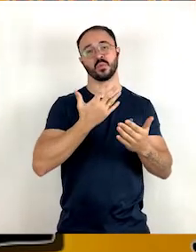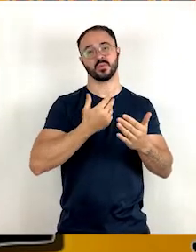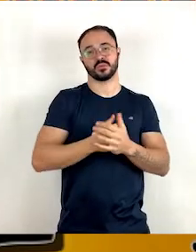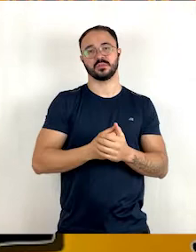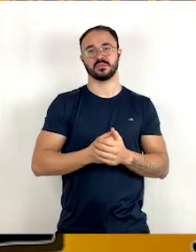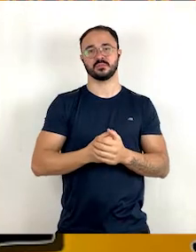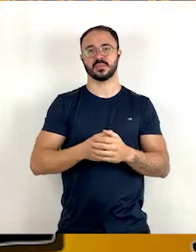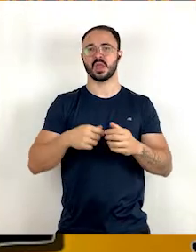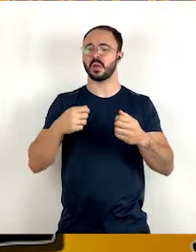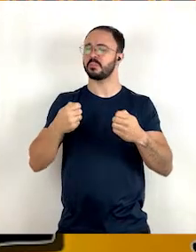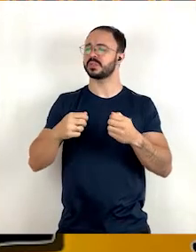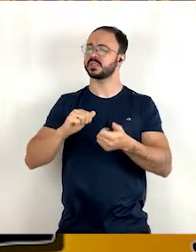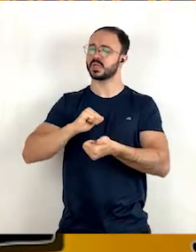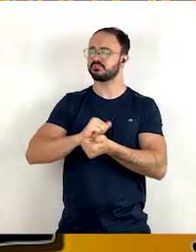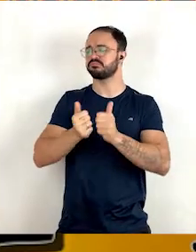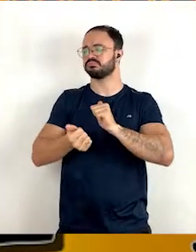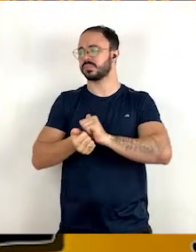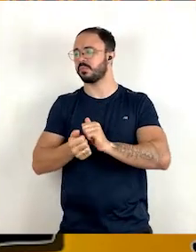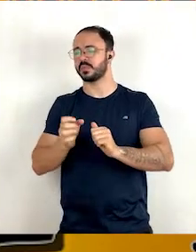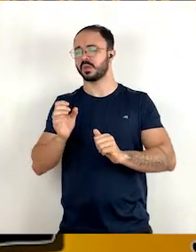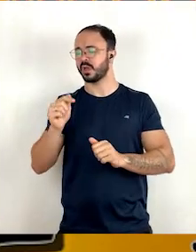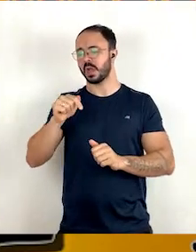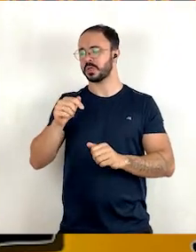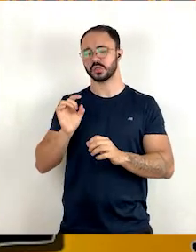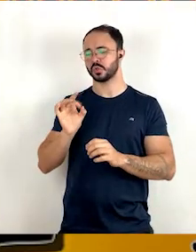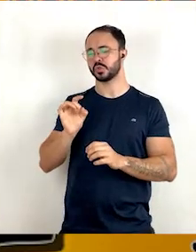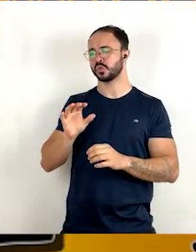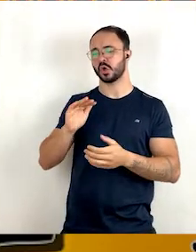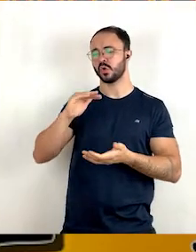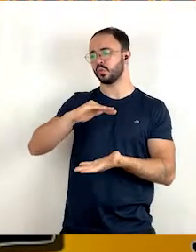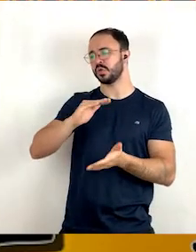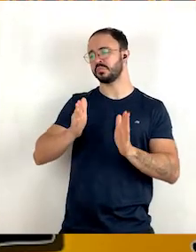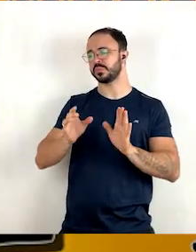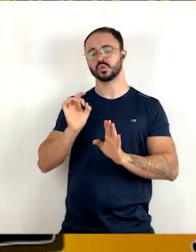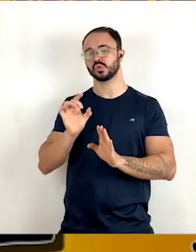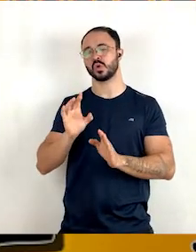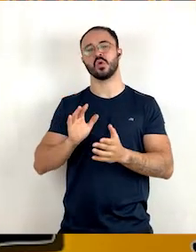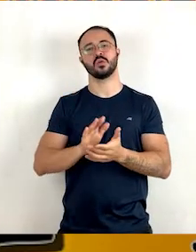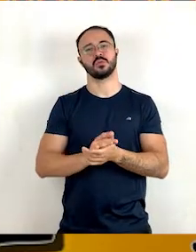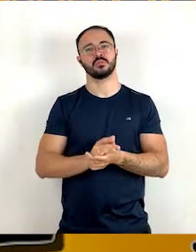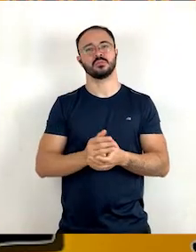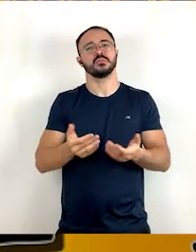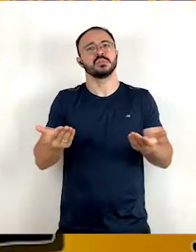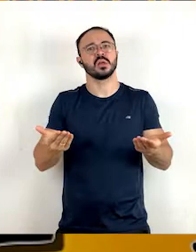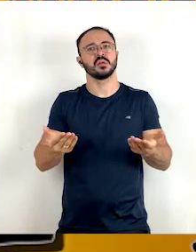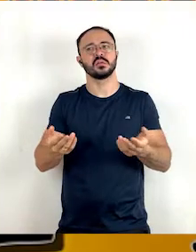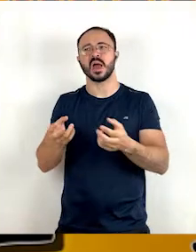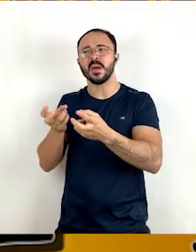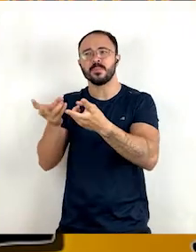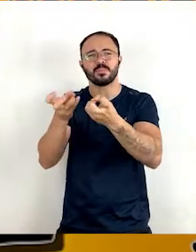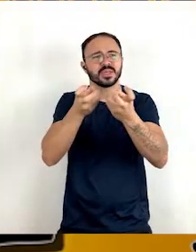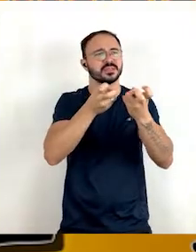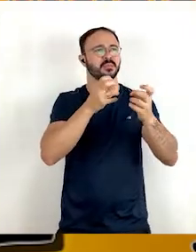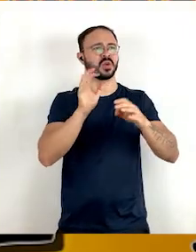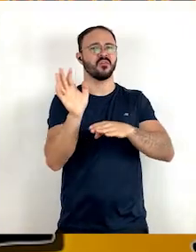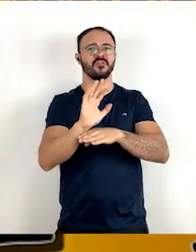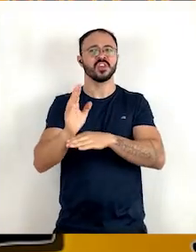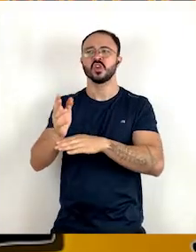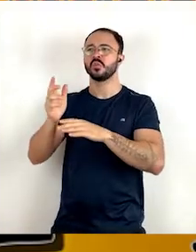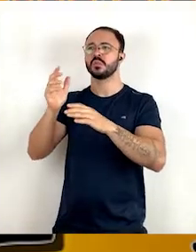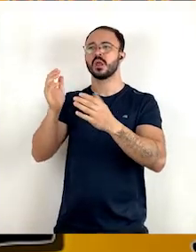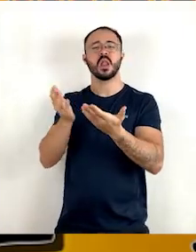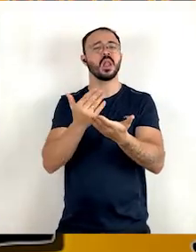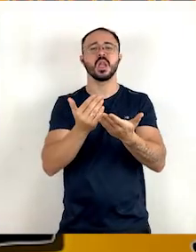chegar. Né, você tem que se adequar ao que nós colocamos para você. Né? Então, olhar para os filmes, olhar